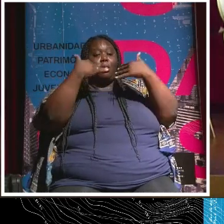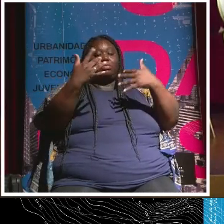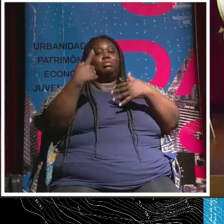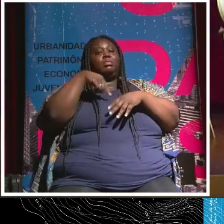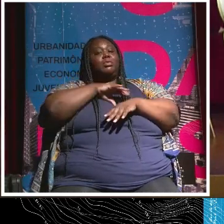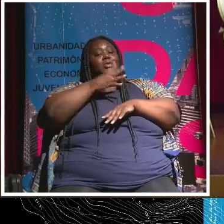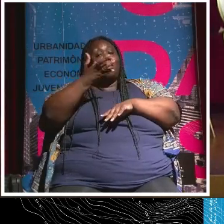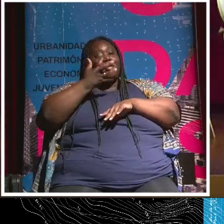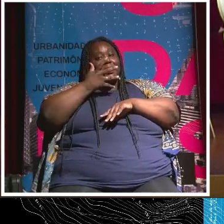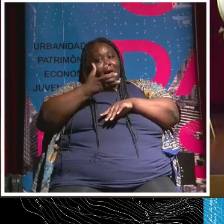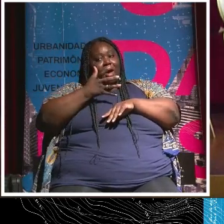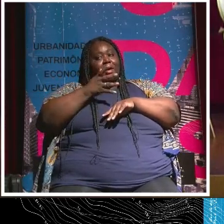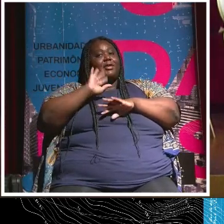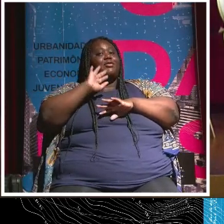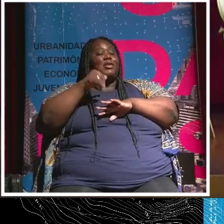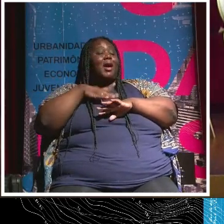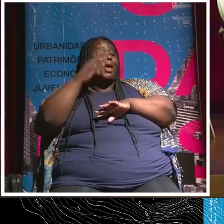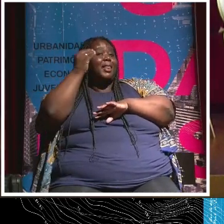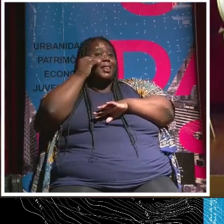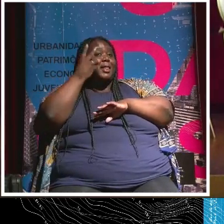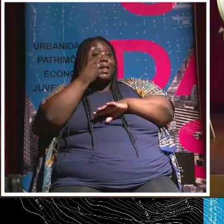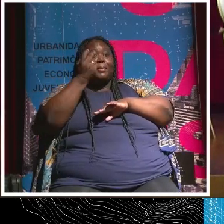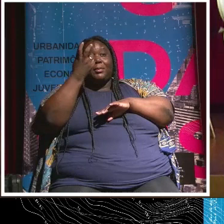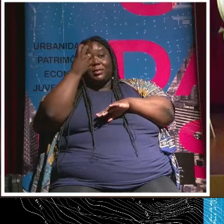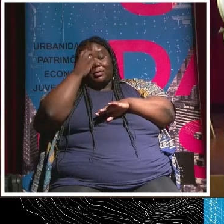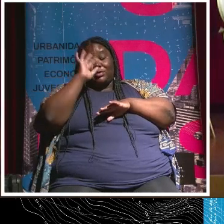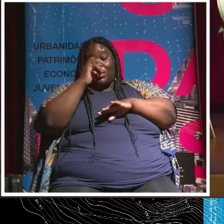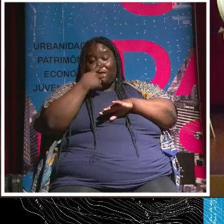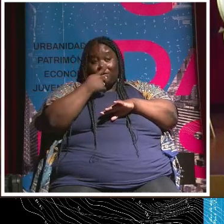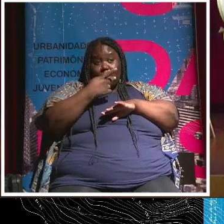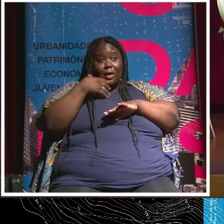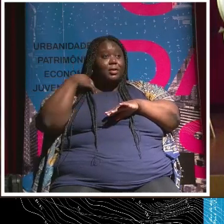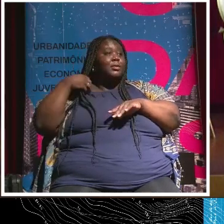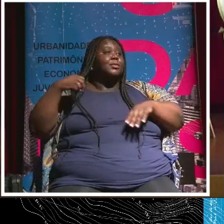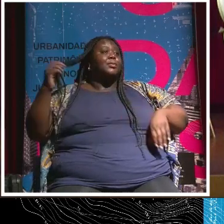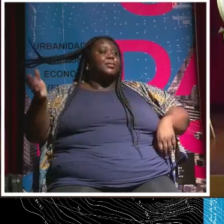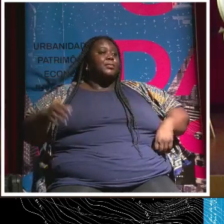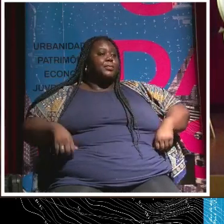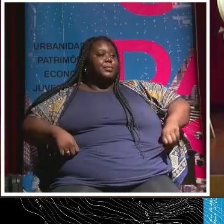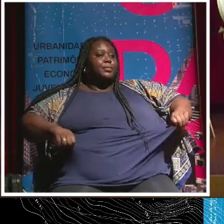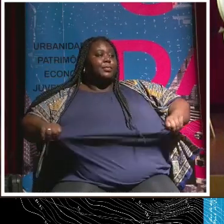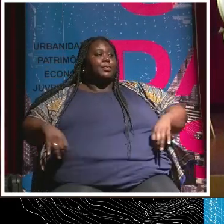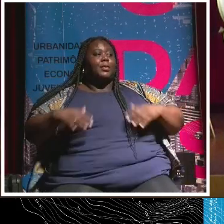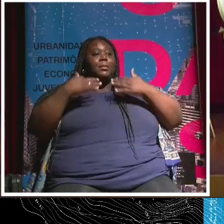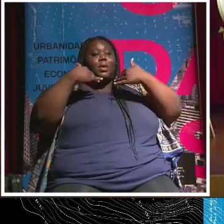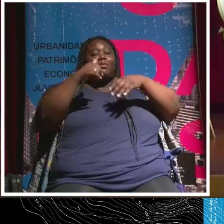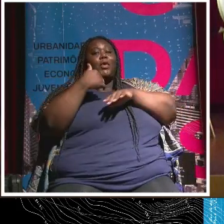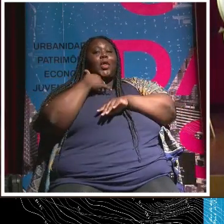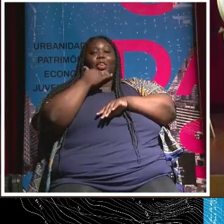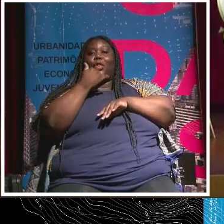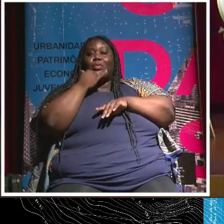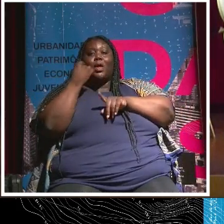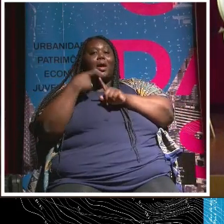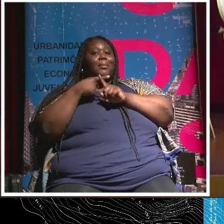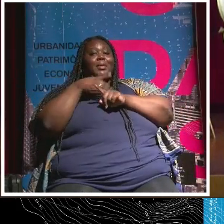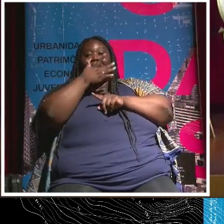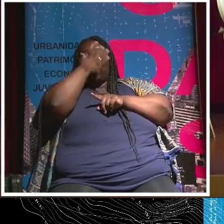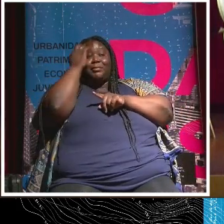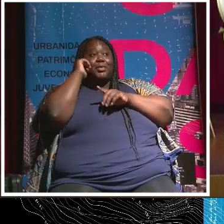nosso público-alvo. E já tem muito intelectual já falou, público-alvo não dá, porque as pessoas não são